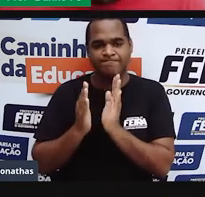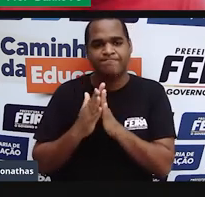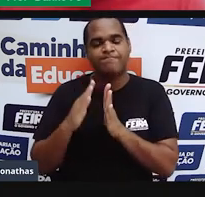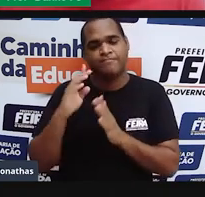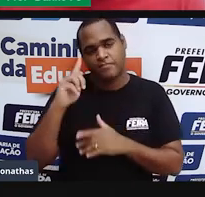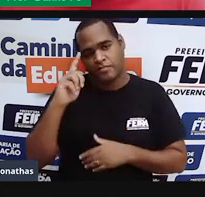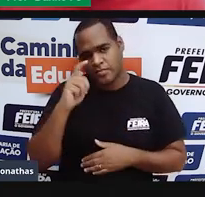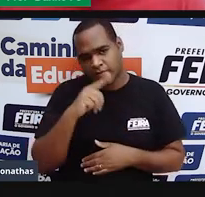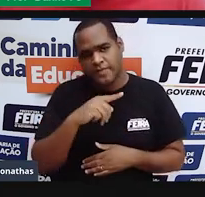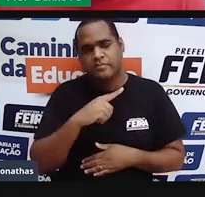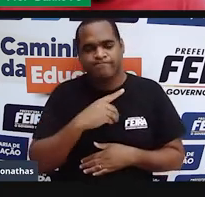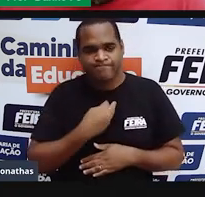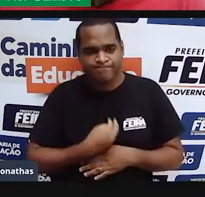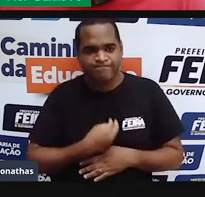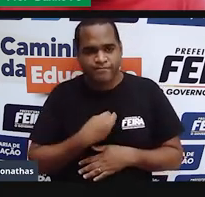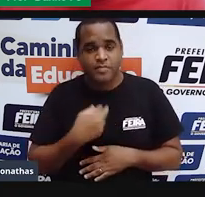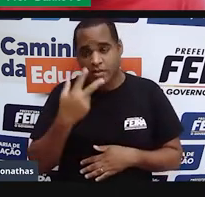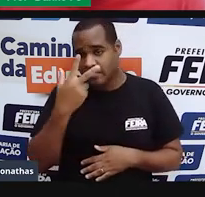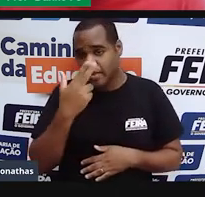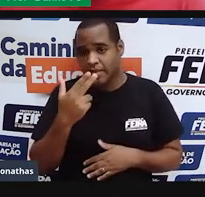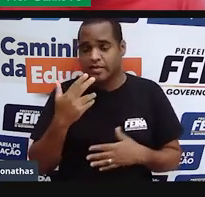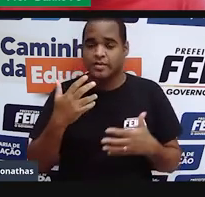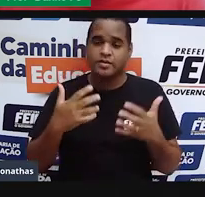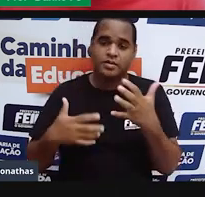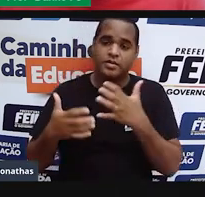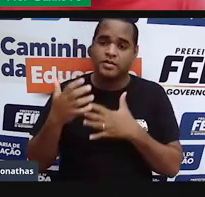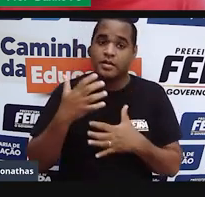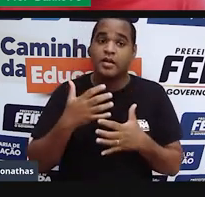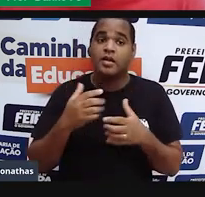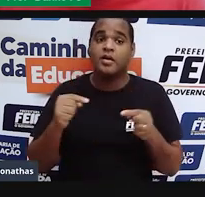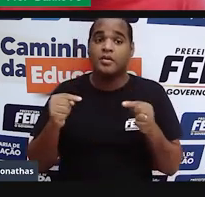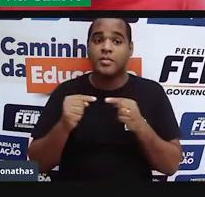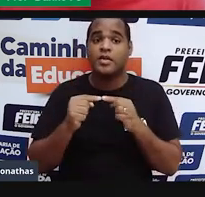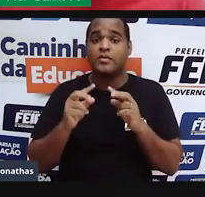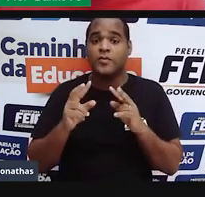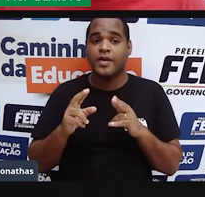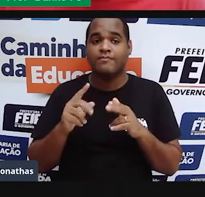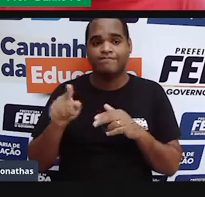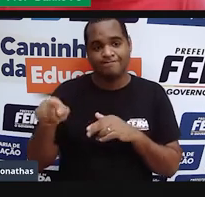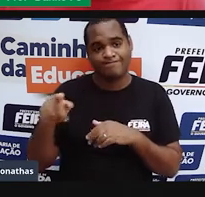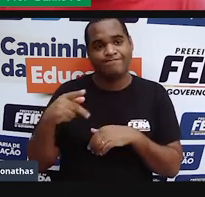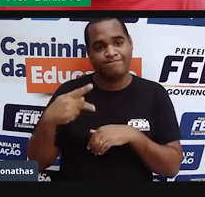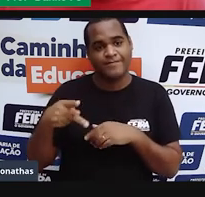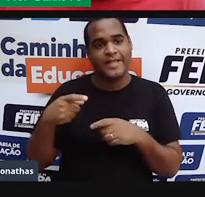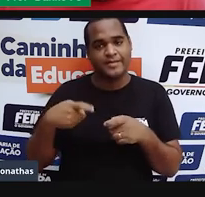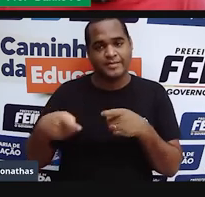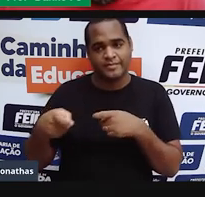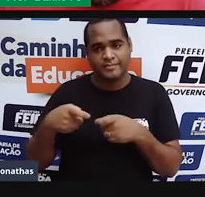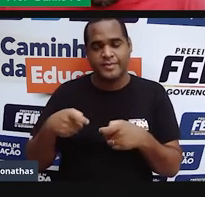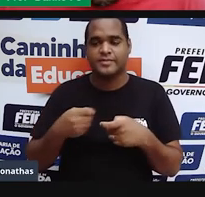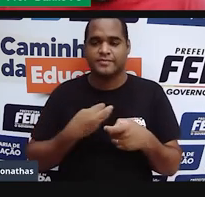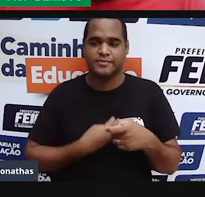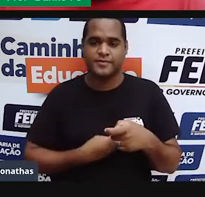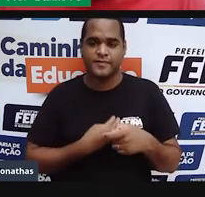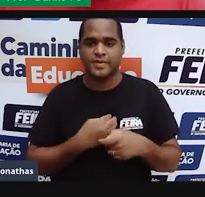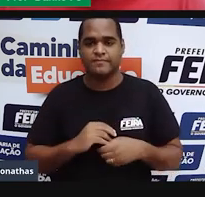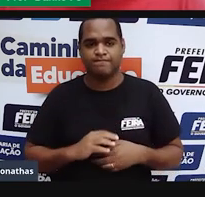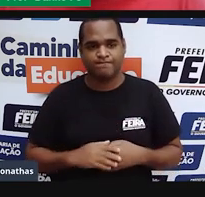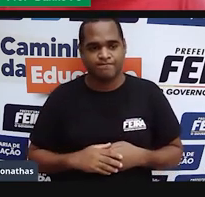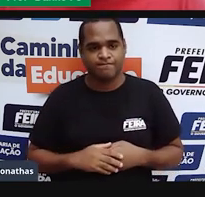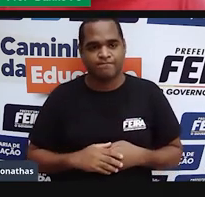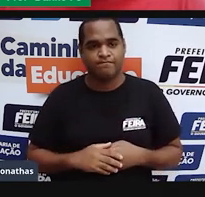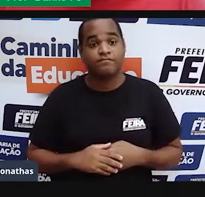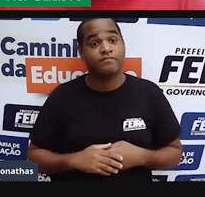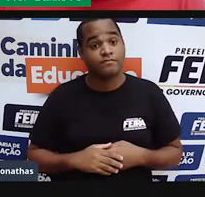extrema dificuldade e muito se associa ao legado dessa guerra. Agora,